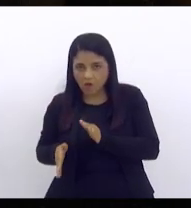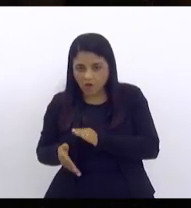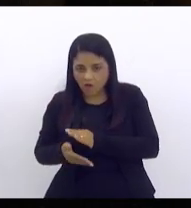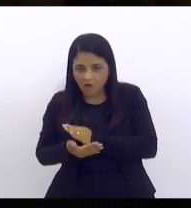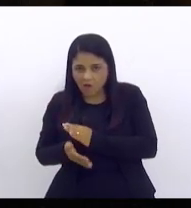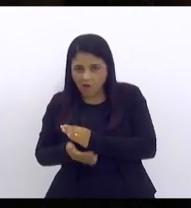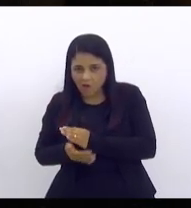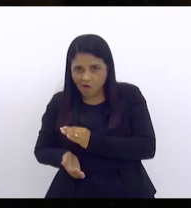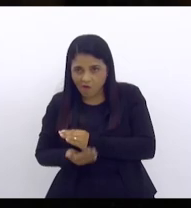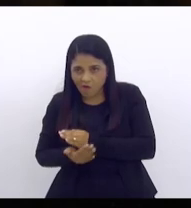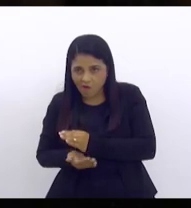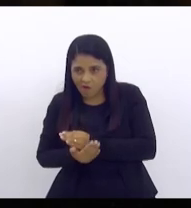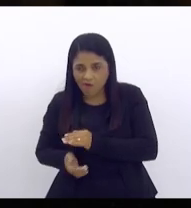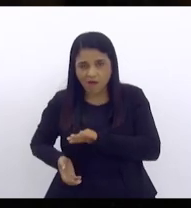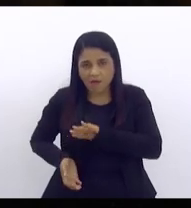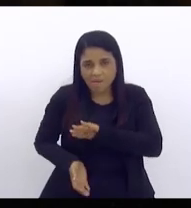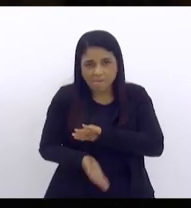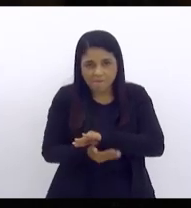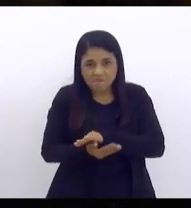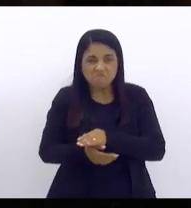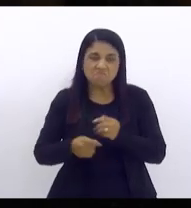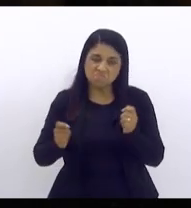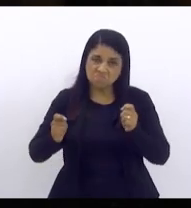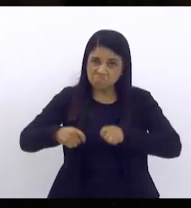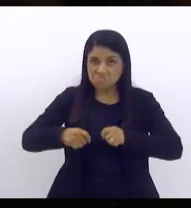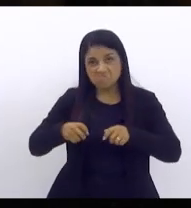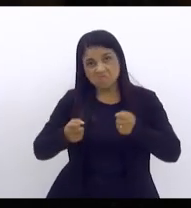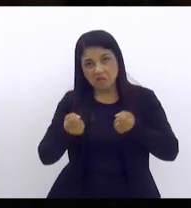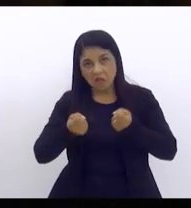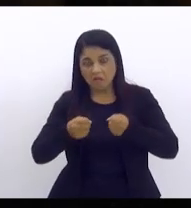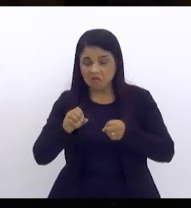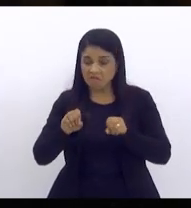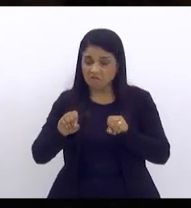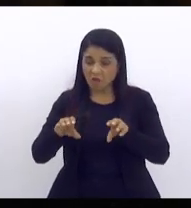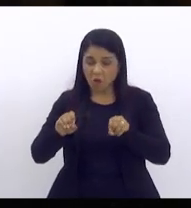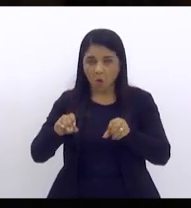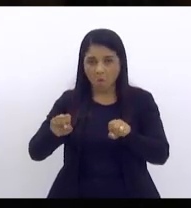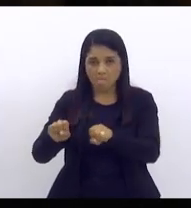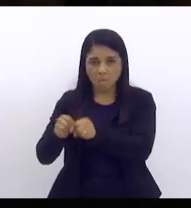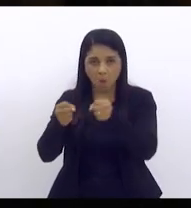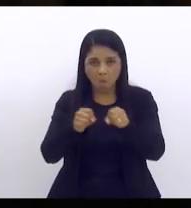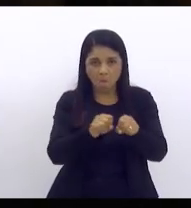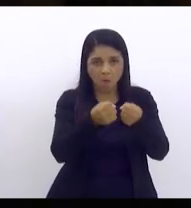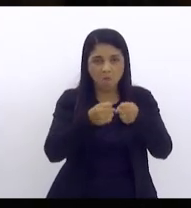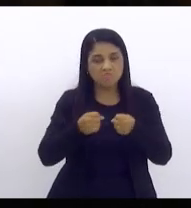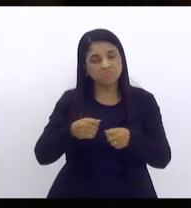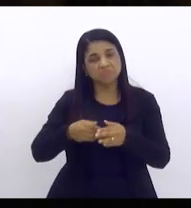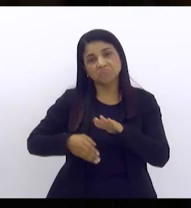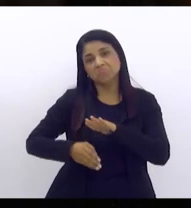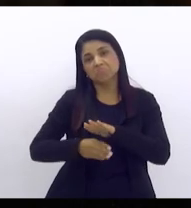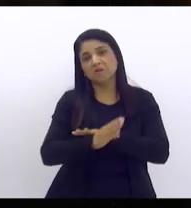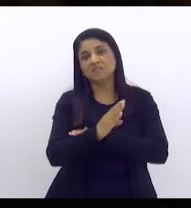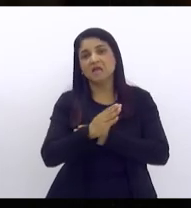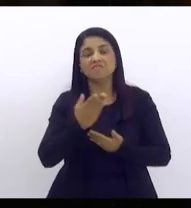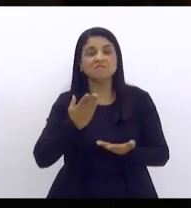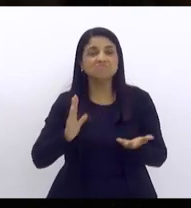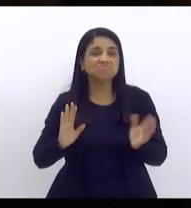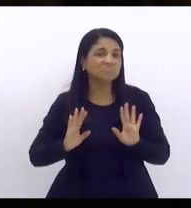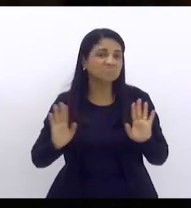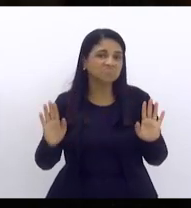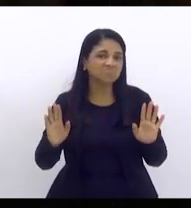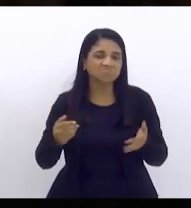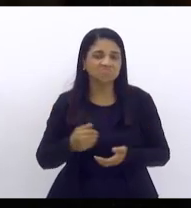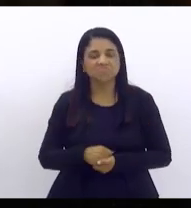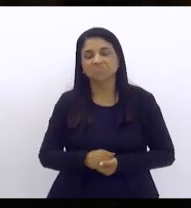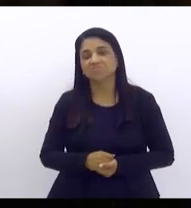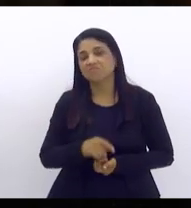se olhem verem que esta é uma luta antiga. E o deputado Amorim há de se lembrar,